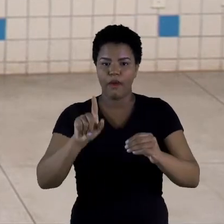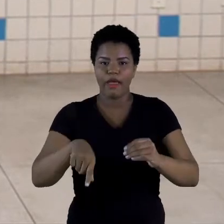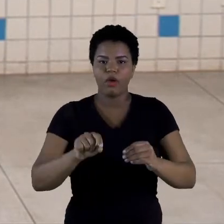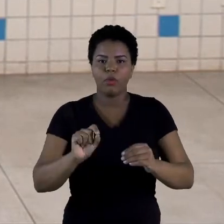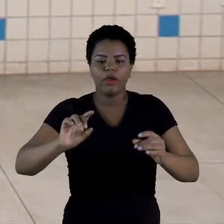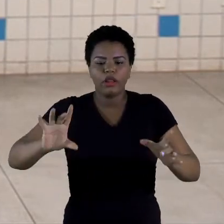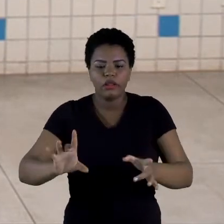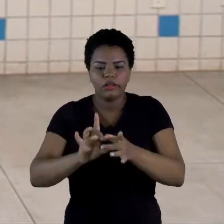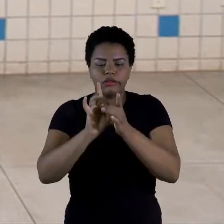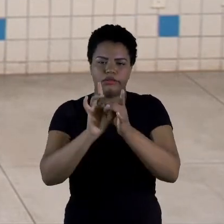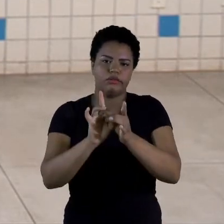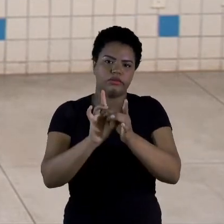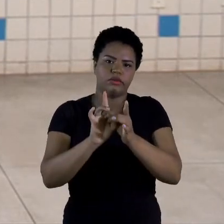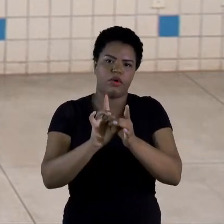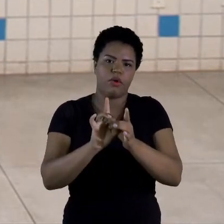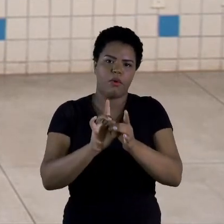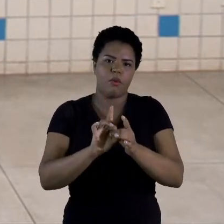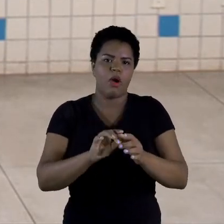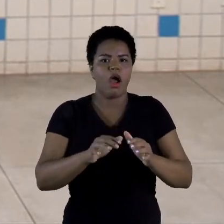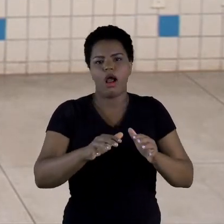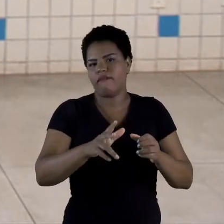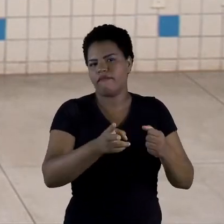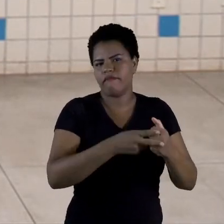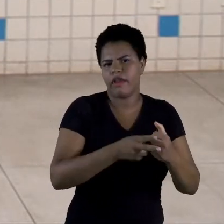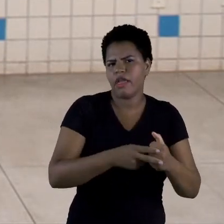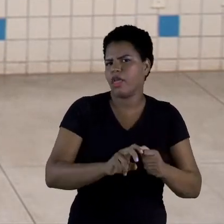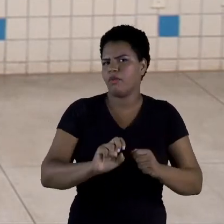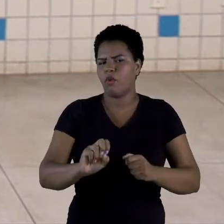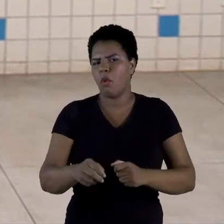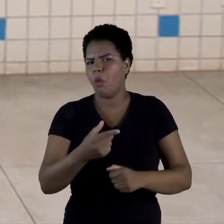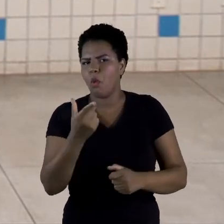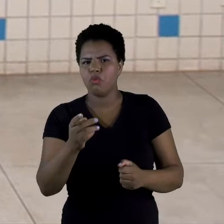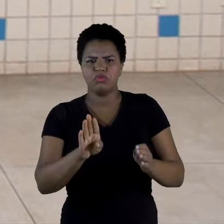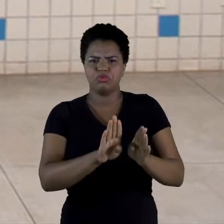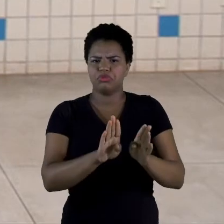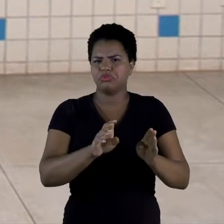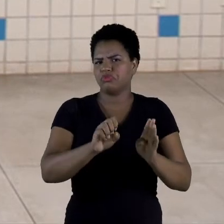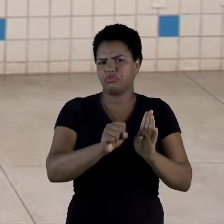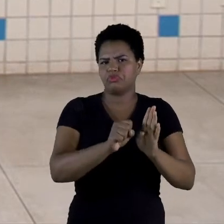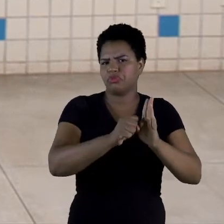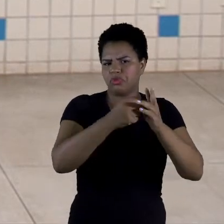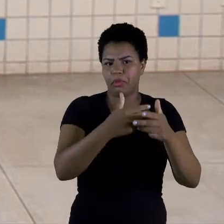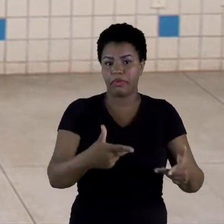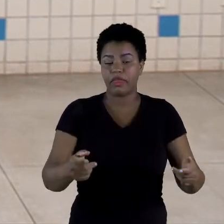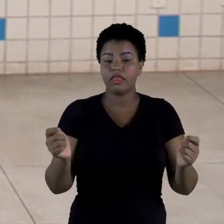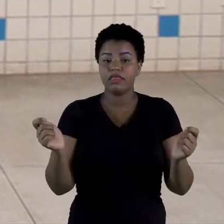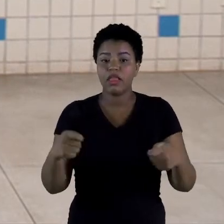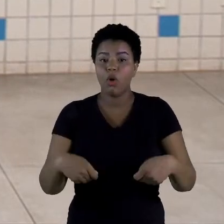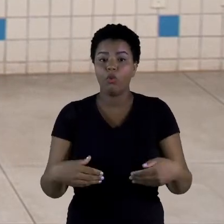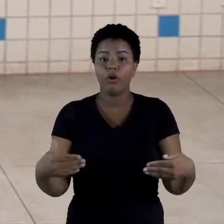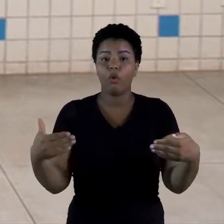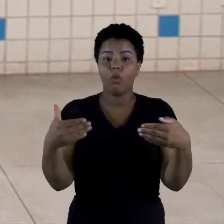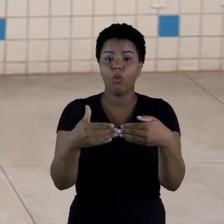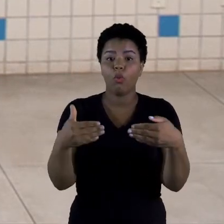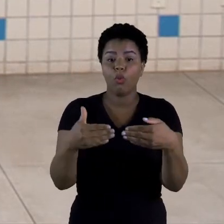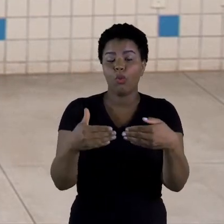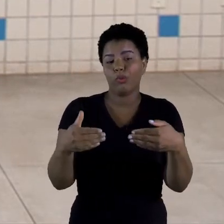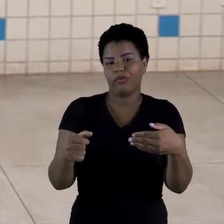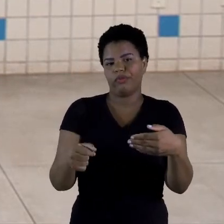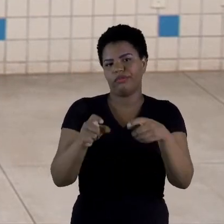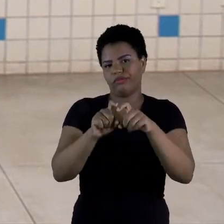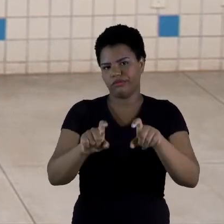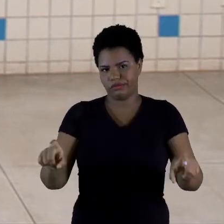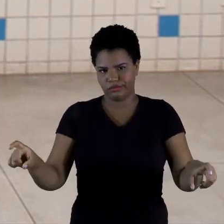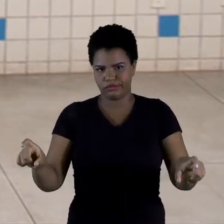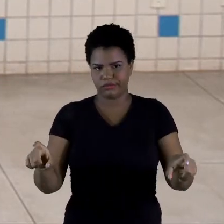liga uma ação à outra, que dá a concordância da minha frase, a concordância do